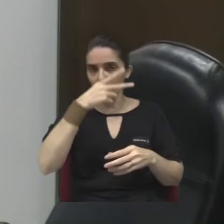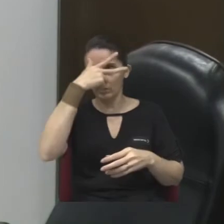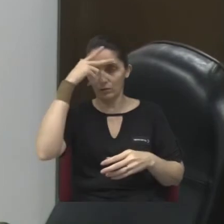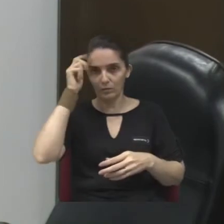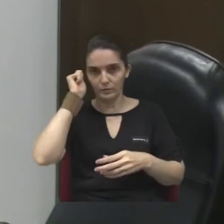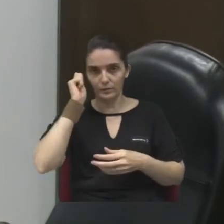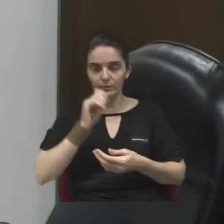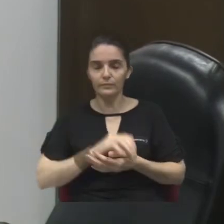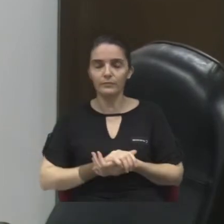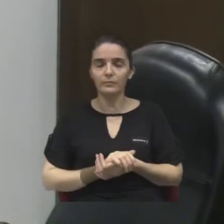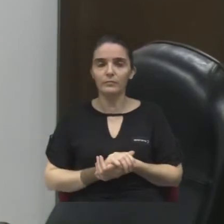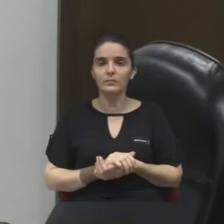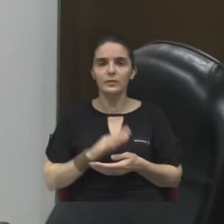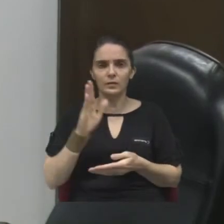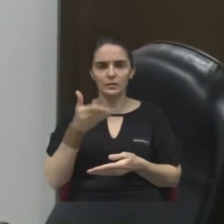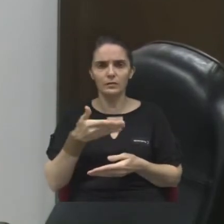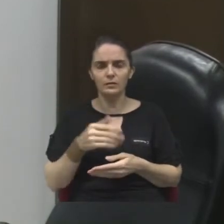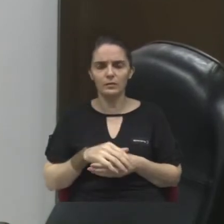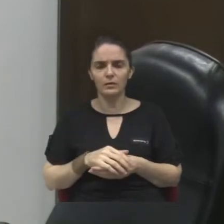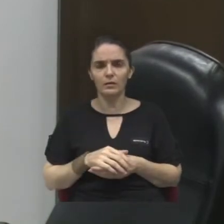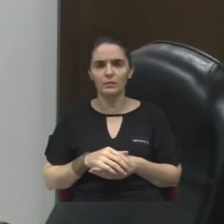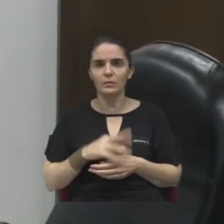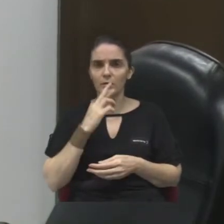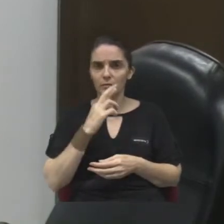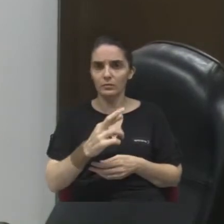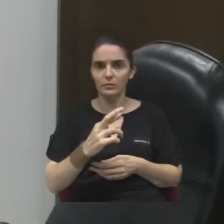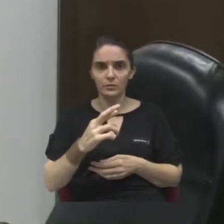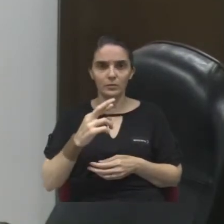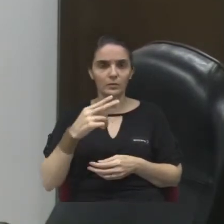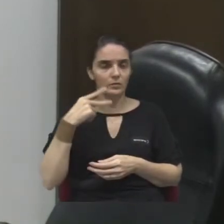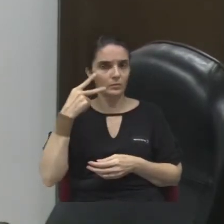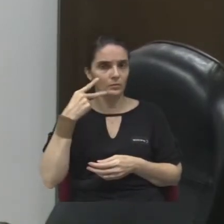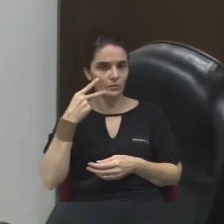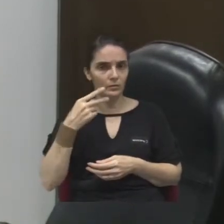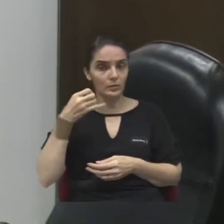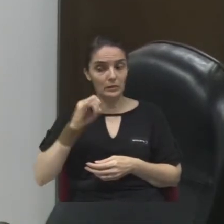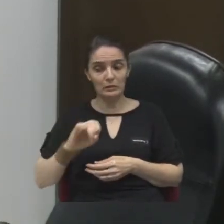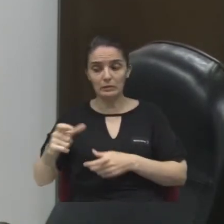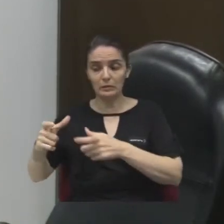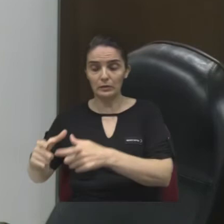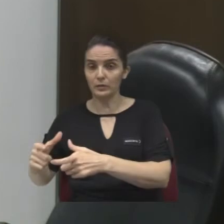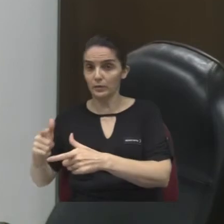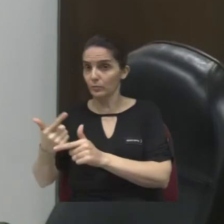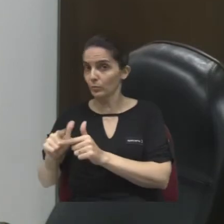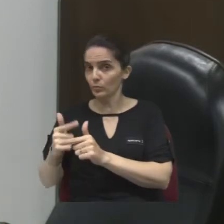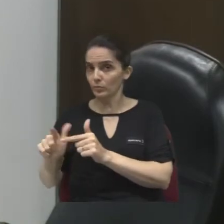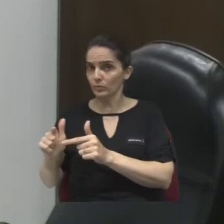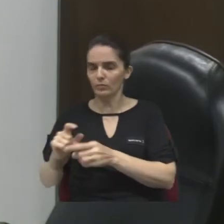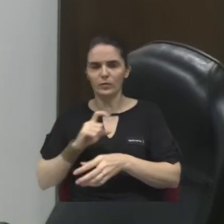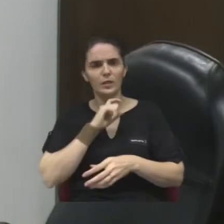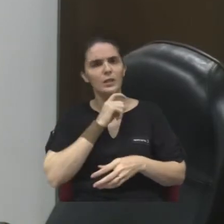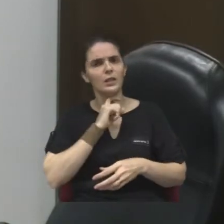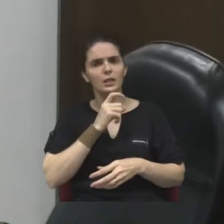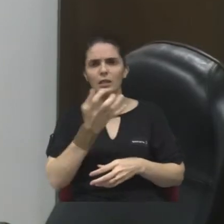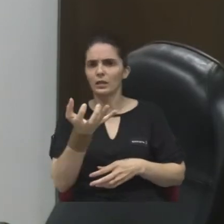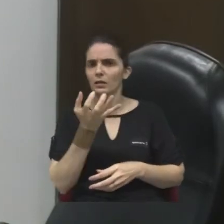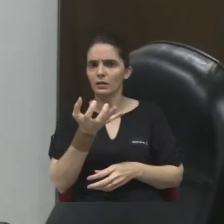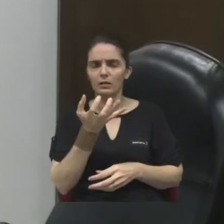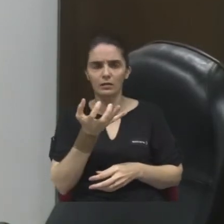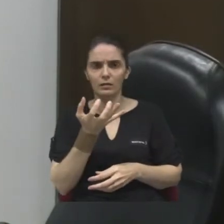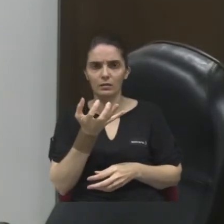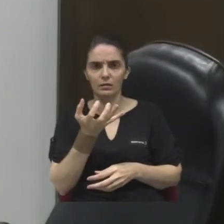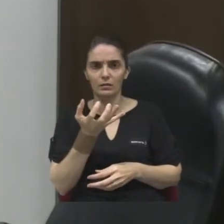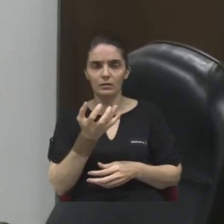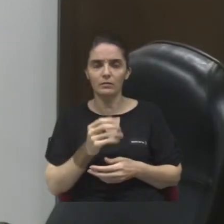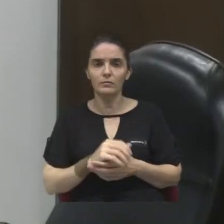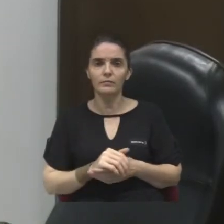orientação necessária caso seja um problema. Com certeza, ninguém aqui quer que a